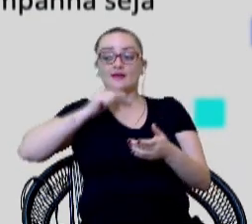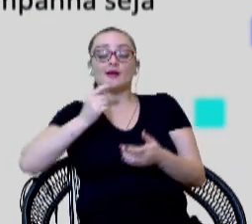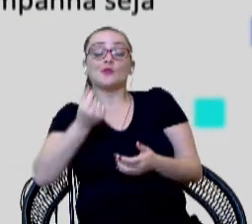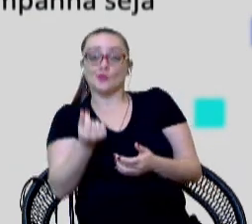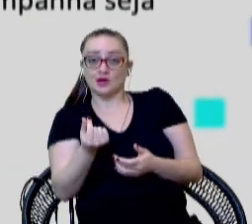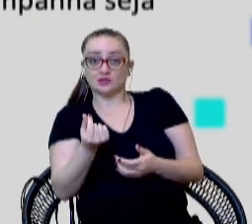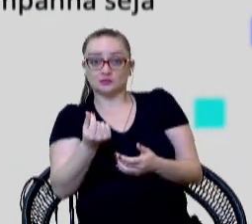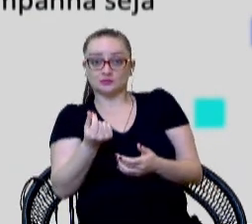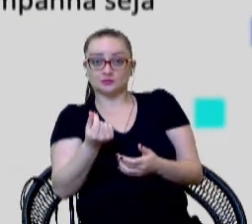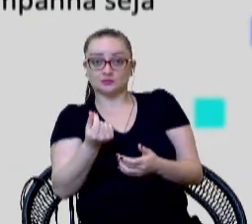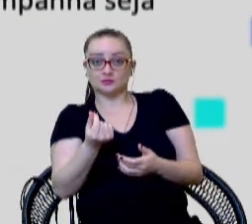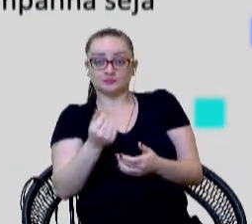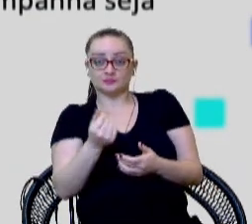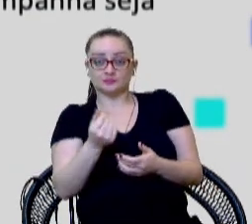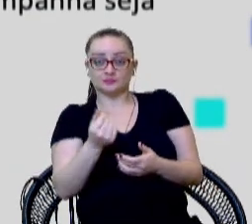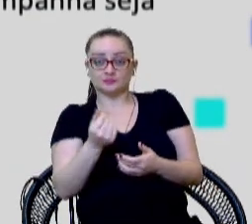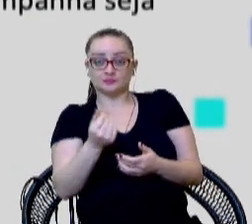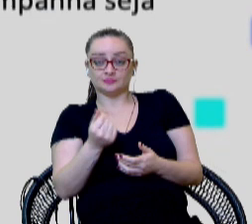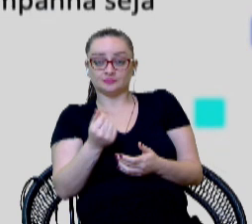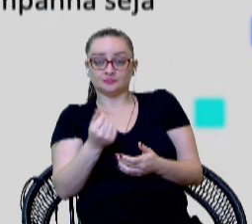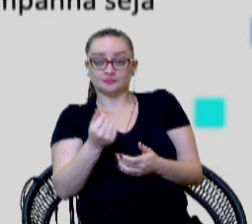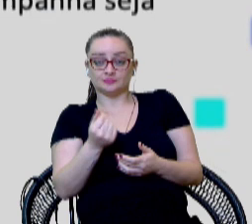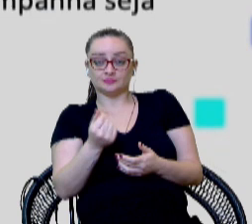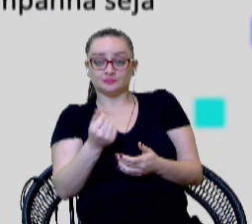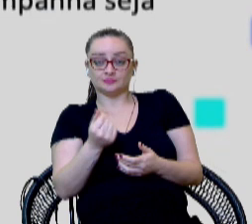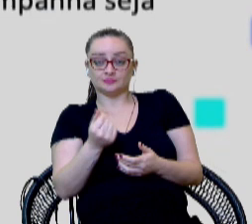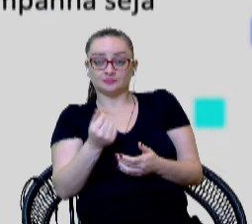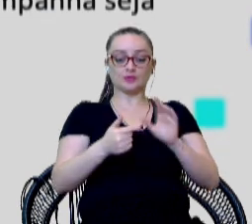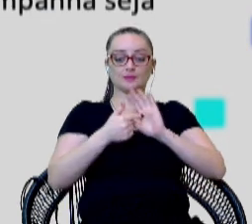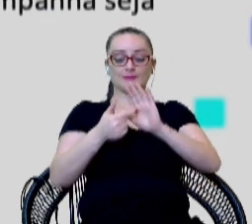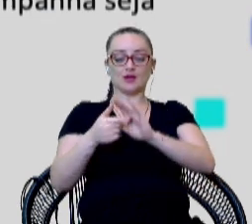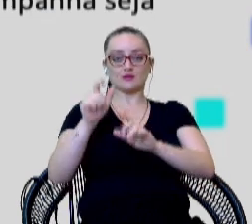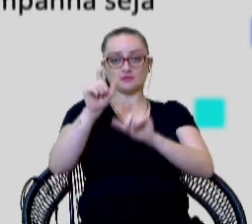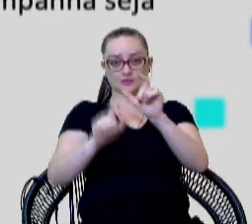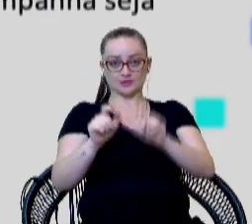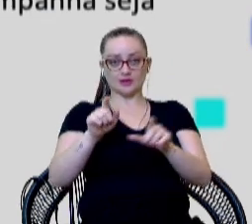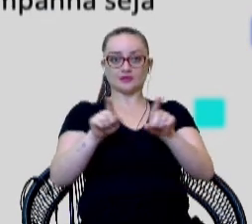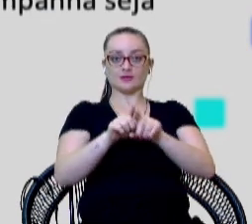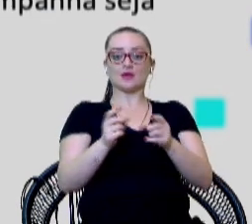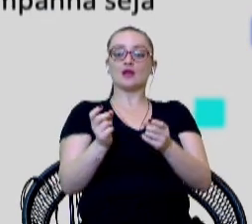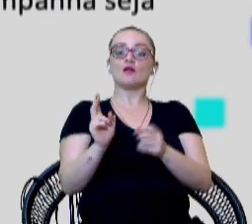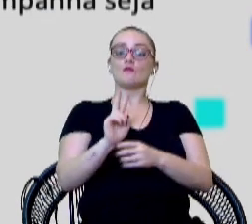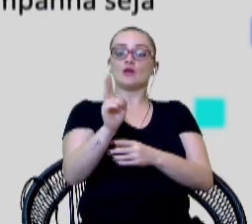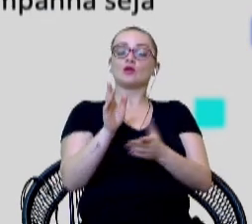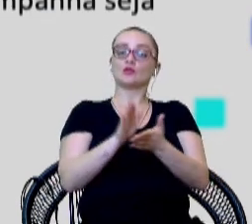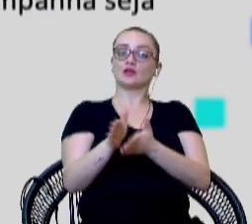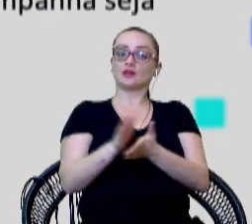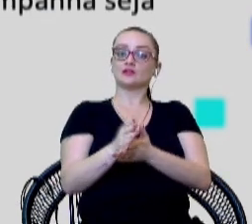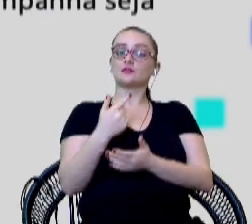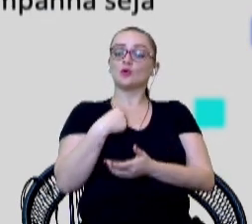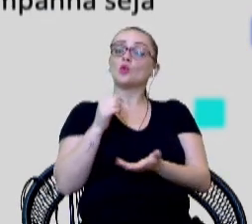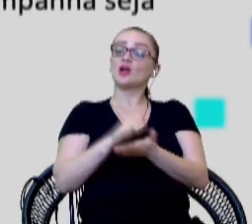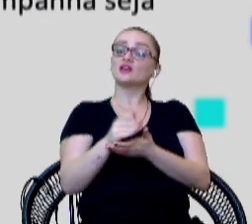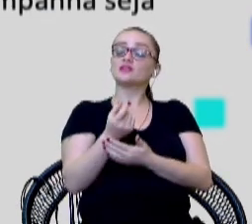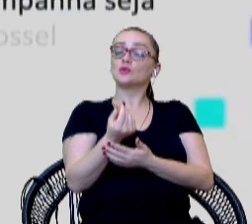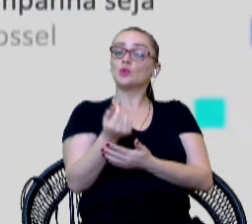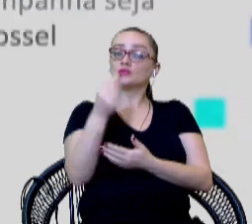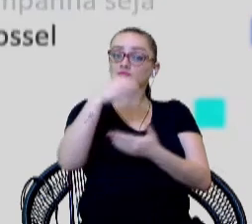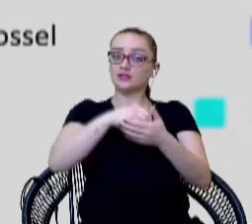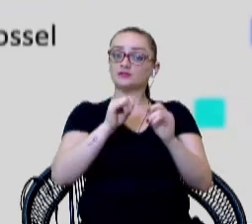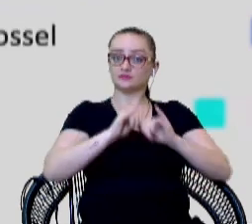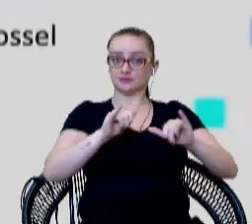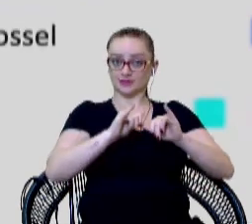a frequência, a média de vezes que o mesmo conteúdo aparece para o usuário e o valor gasto, né? Então, quanto que eu gastei dentro da